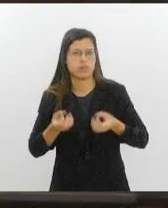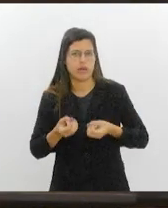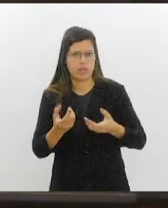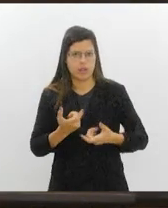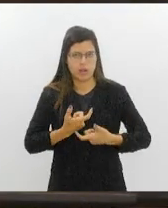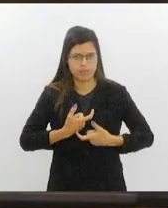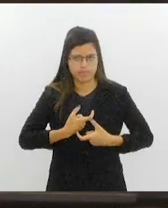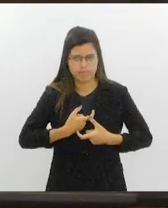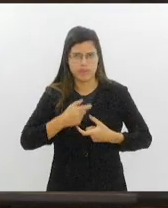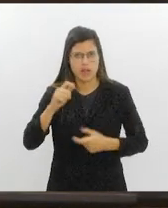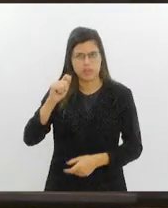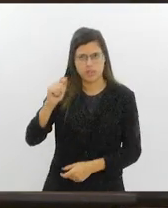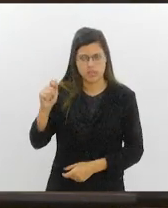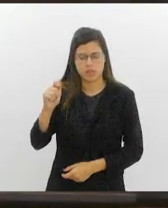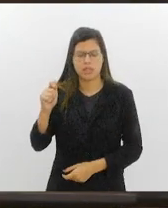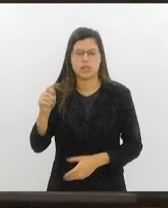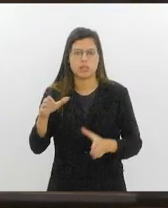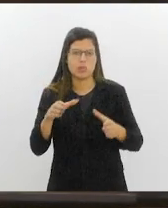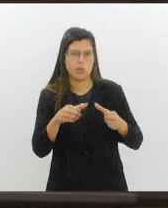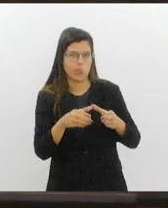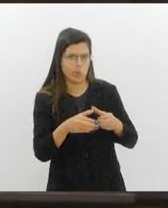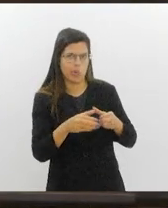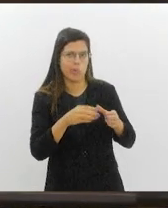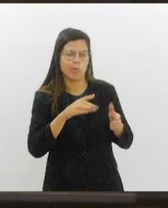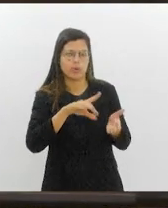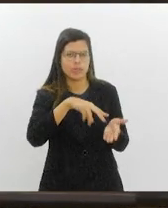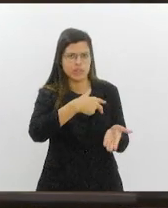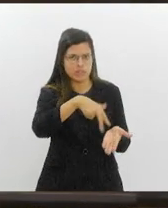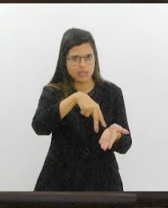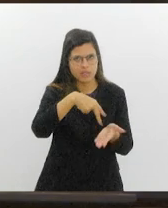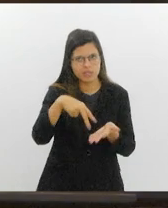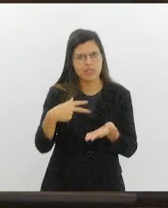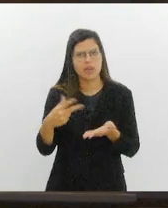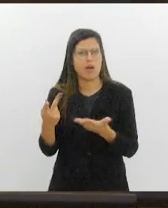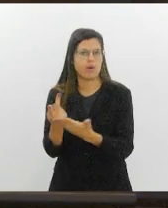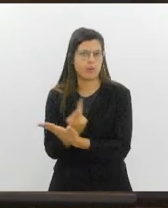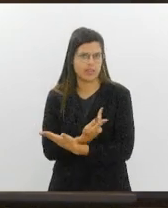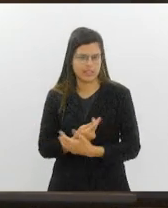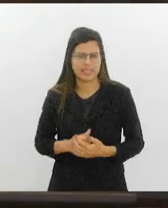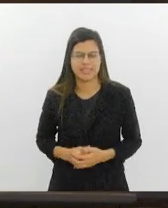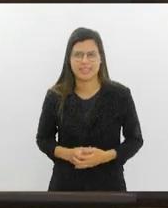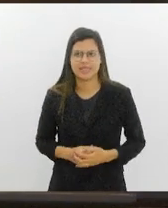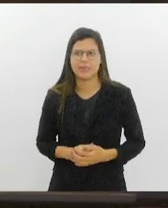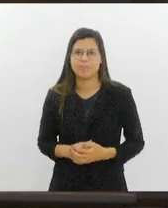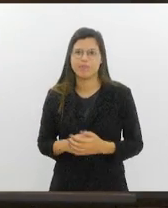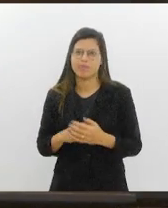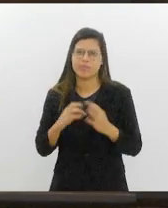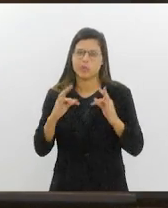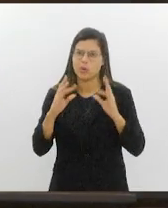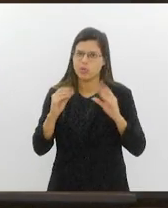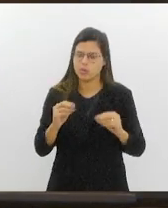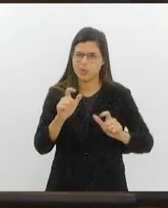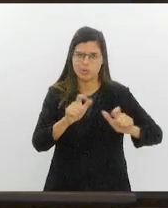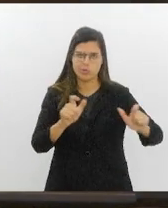Tiradentes, a companhia de dança Débora Coker, acontecesse. Tenham todos vocês, todas